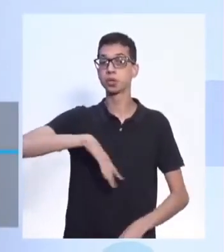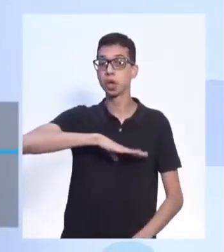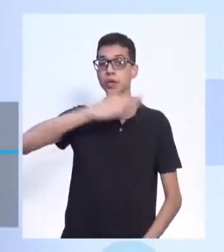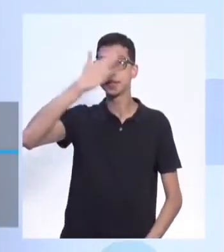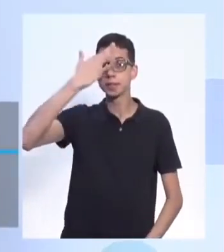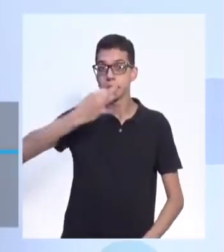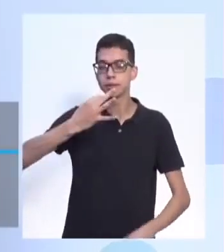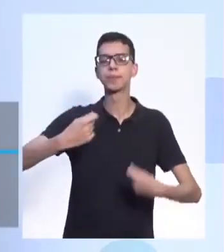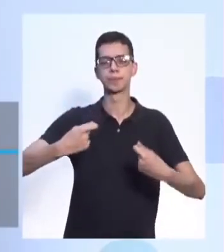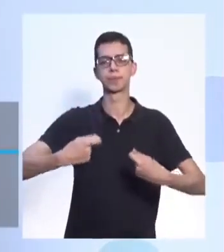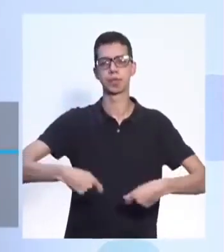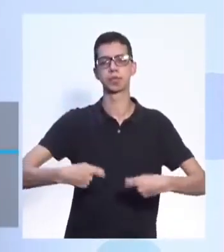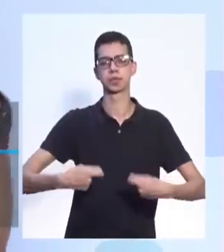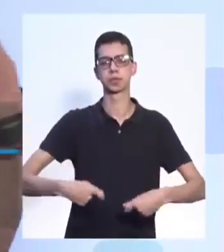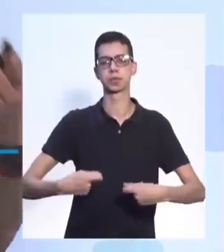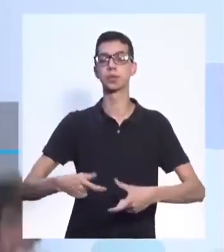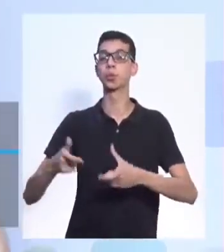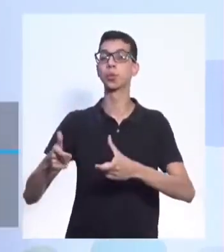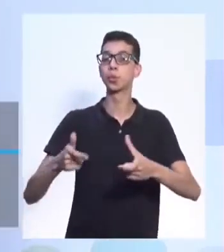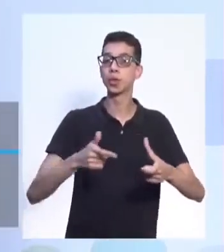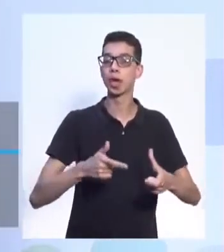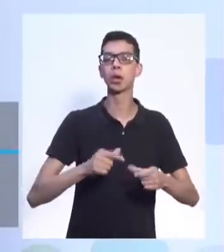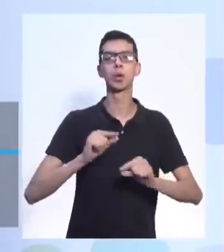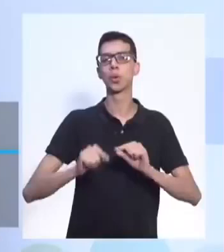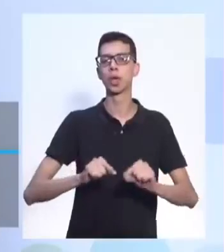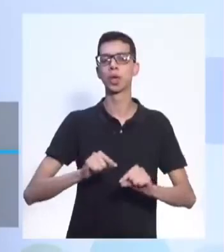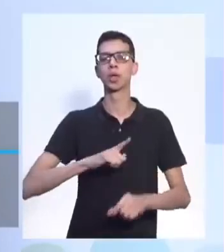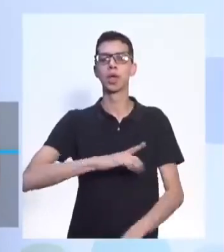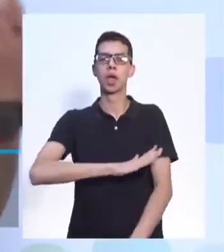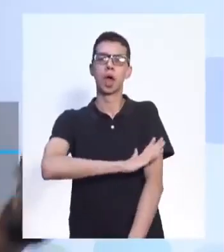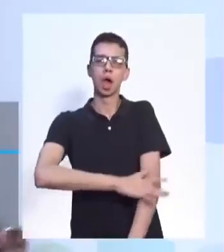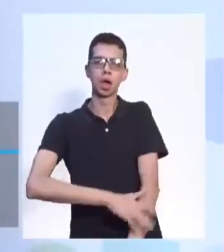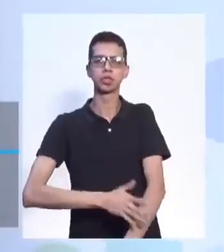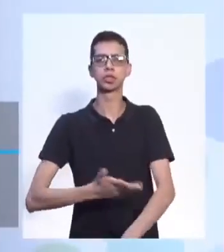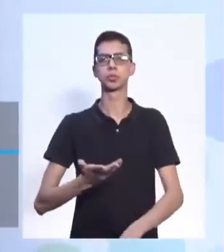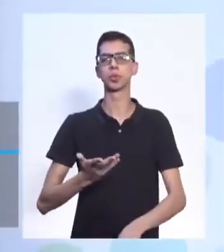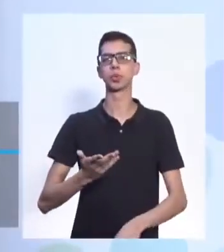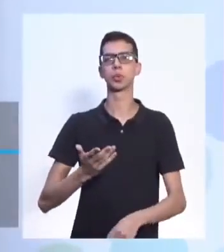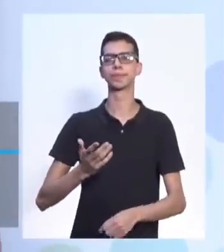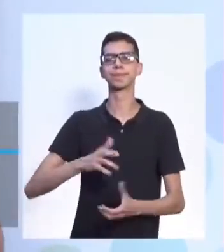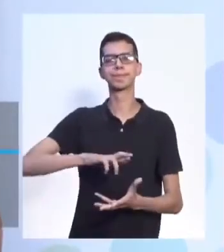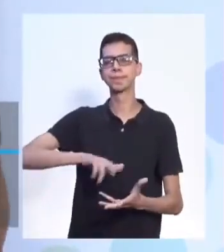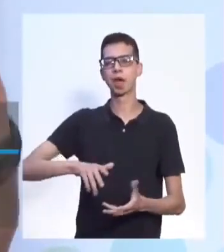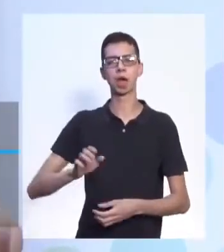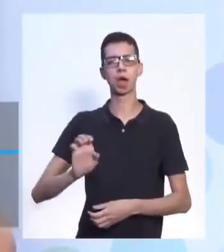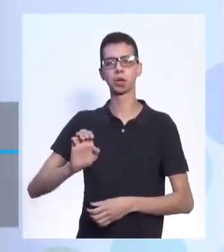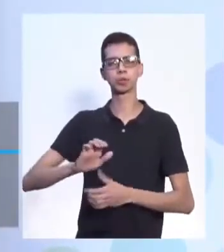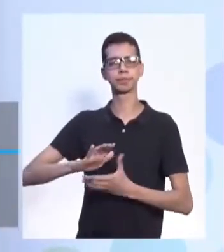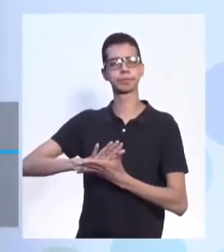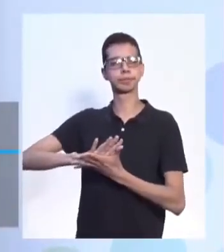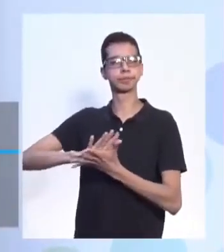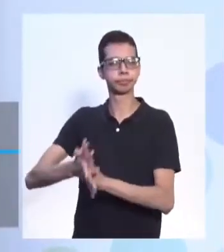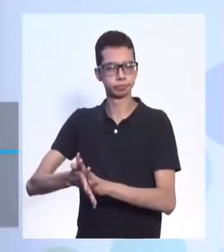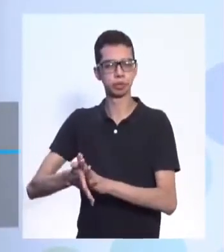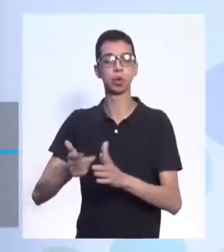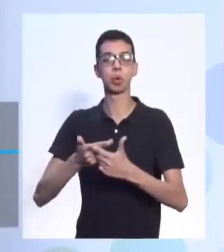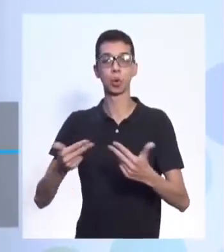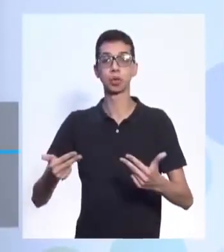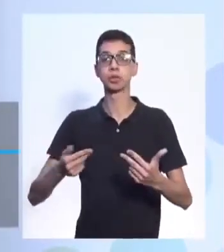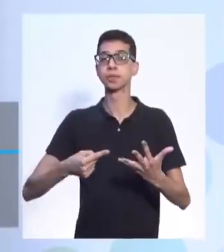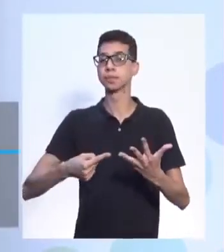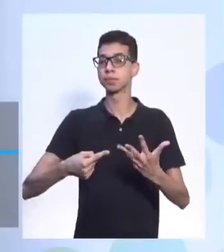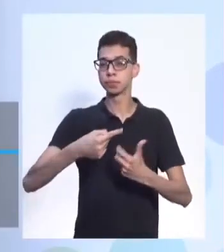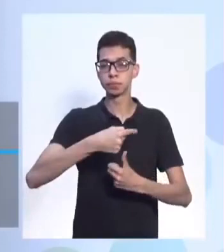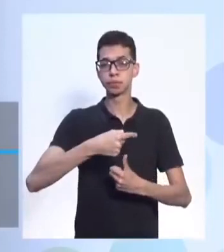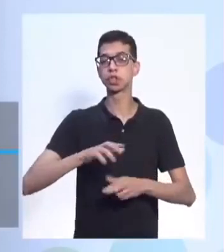cada lugar, né, o racismo, a xenofobia, a homofobia, entre outras coisas, eles acontecem de maneira